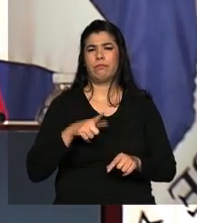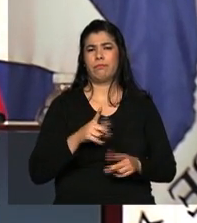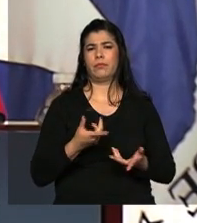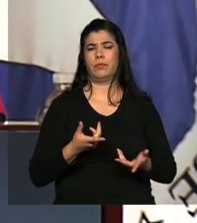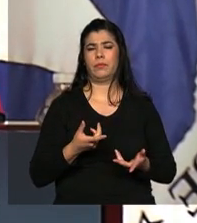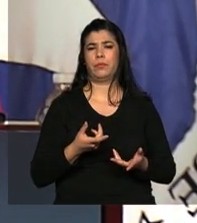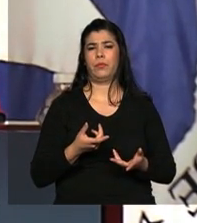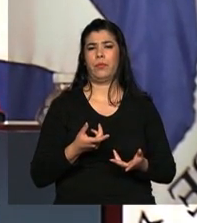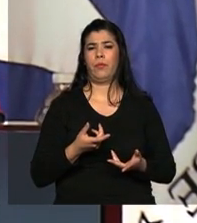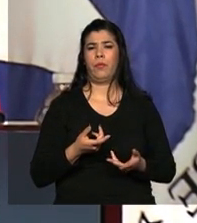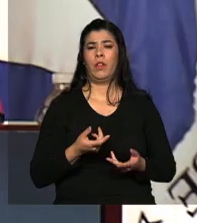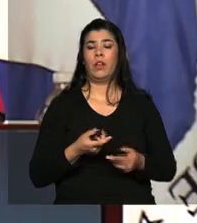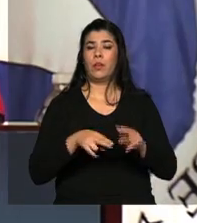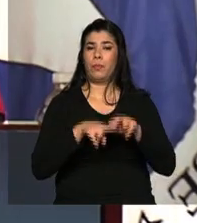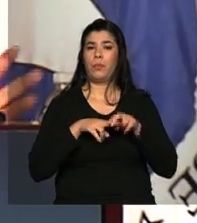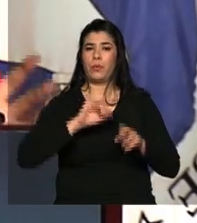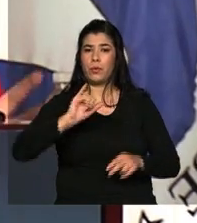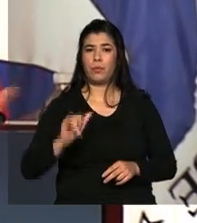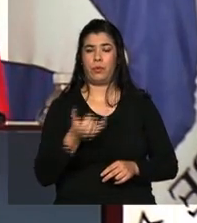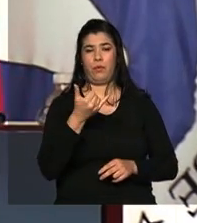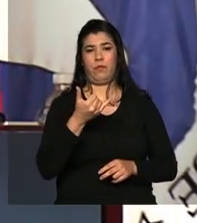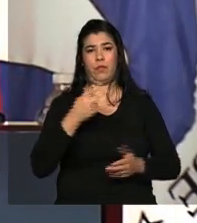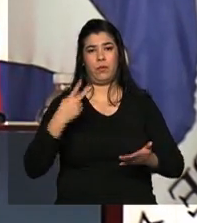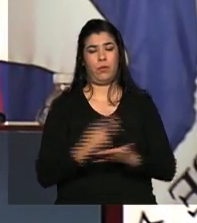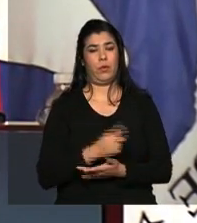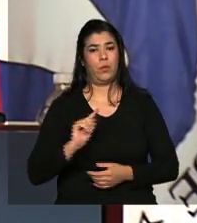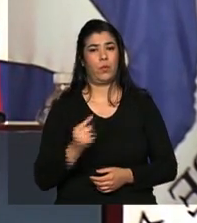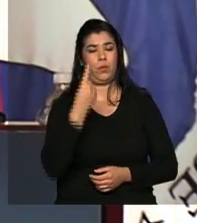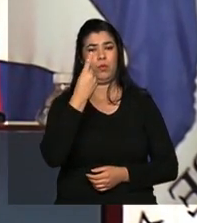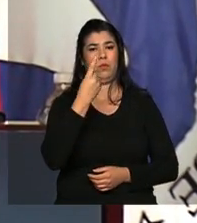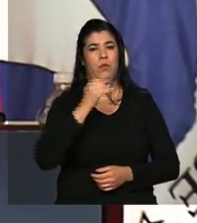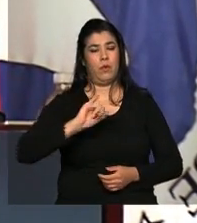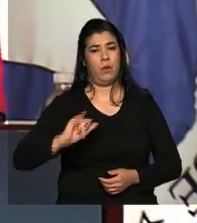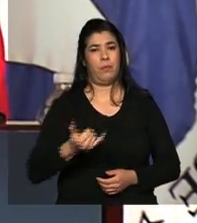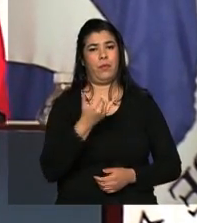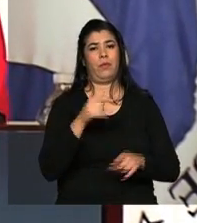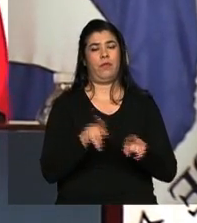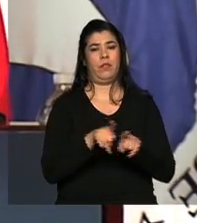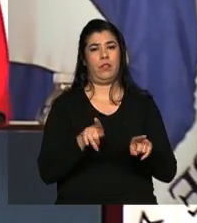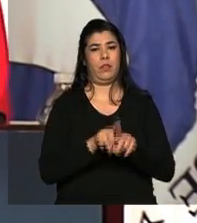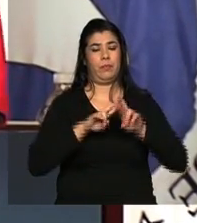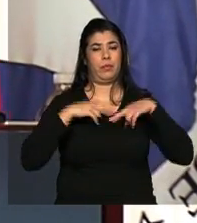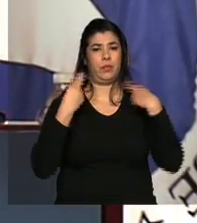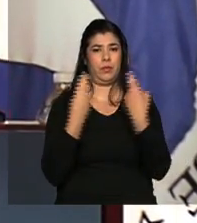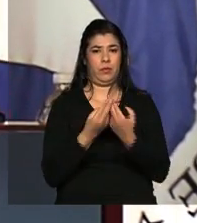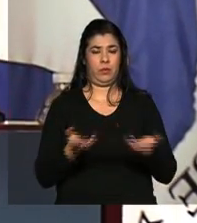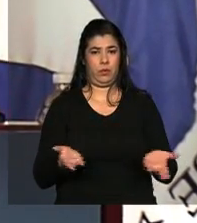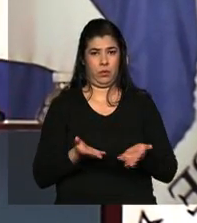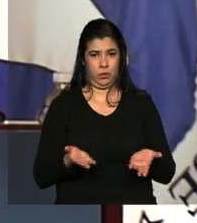aproveitar, portanto, essa ocasião única, aproveitar essa reunião